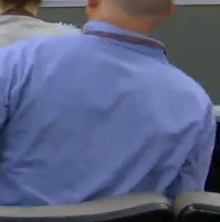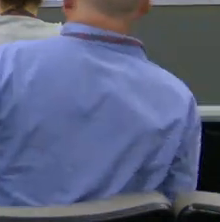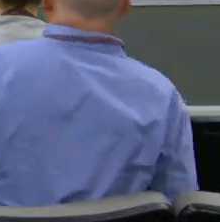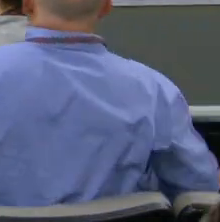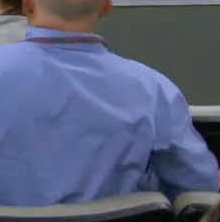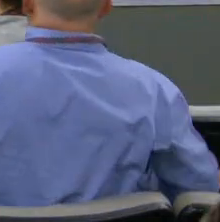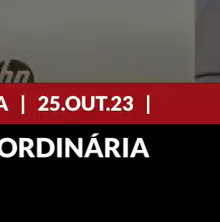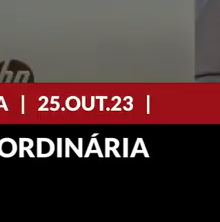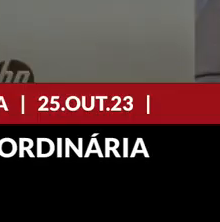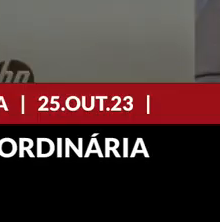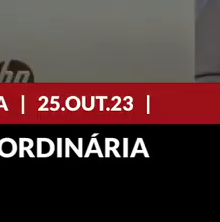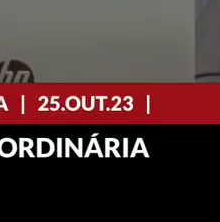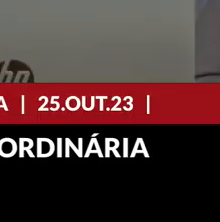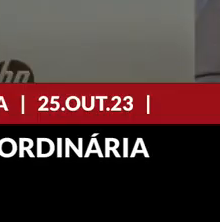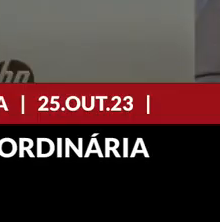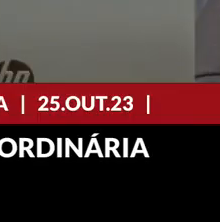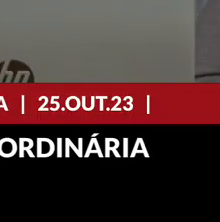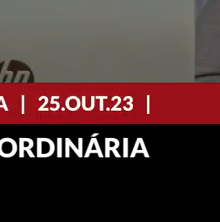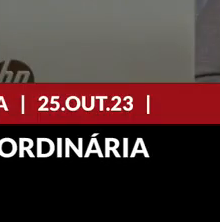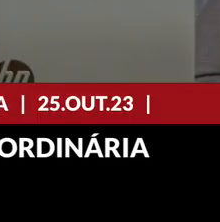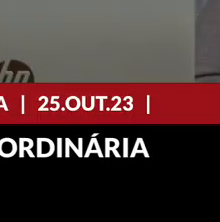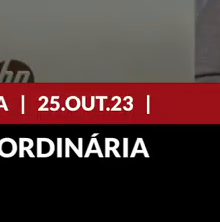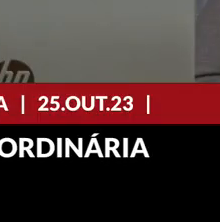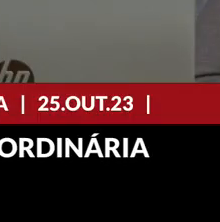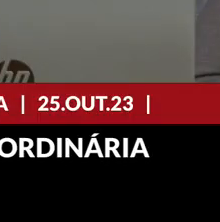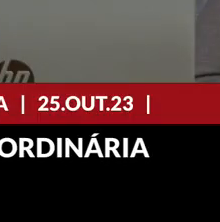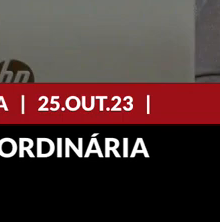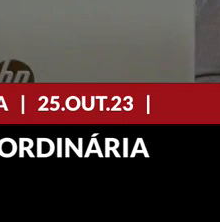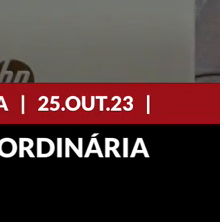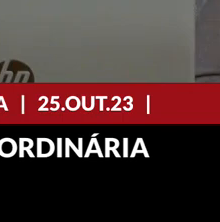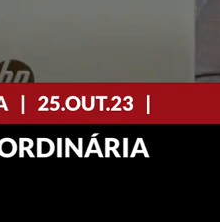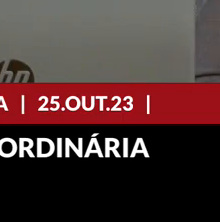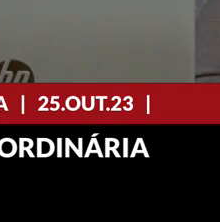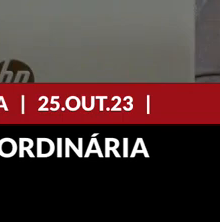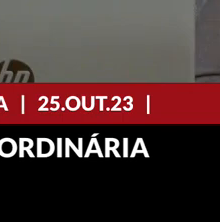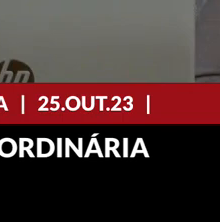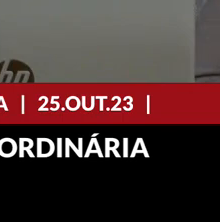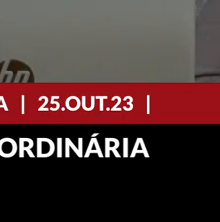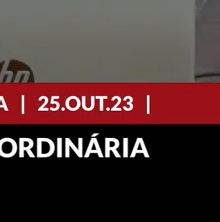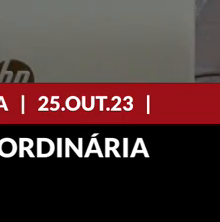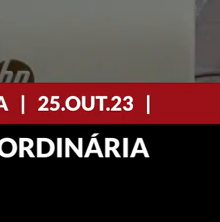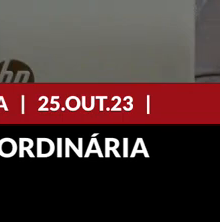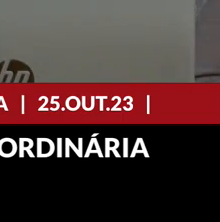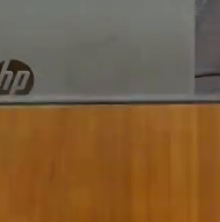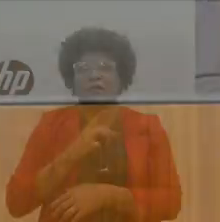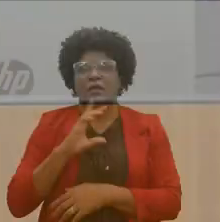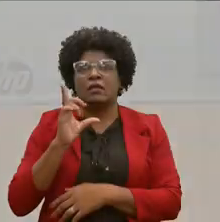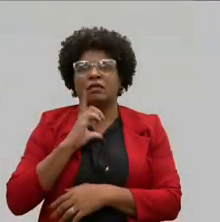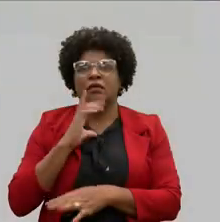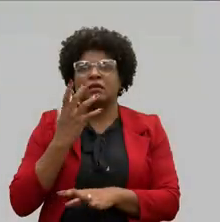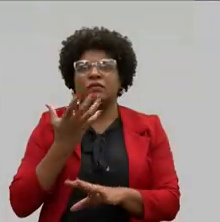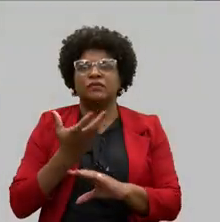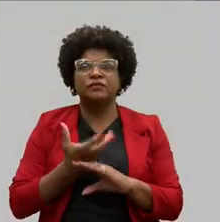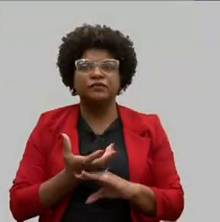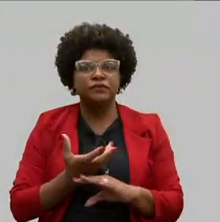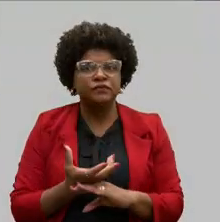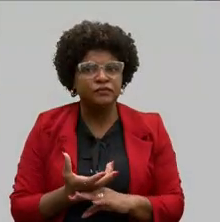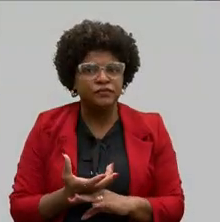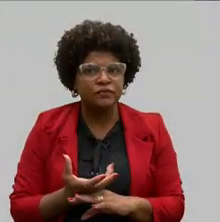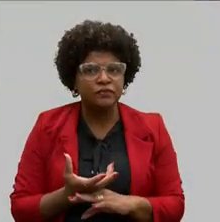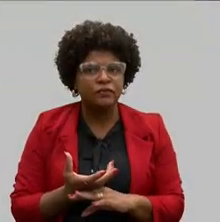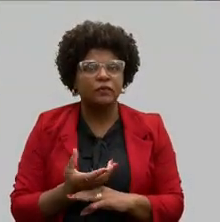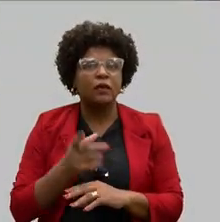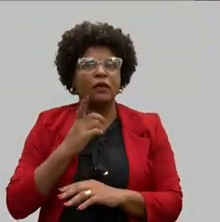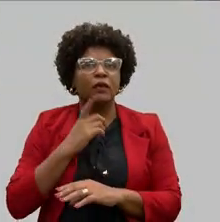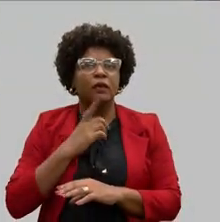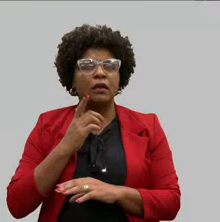Obrigado Mig copaz como um ataque ao povo Mineiro matéria recebida eh com designação